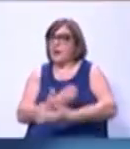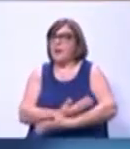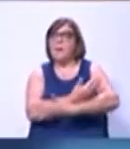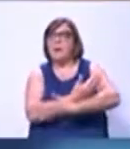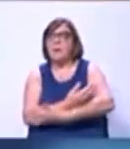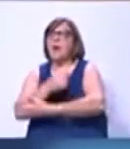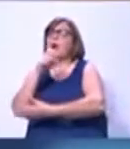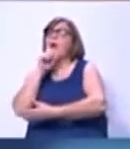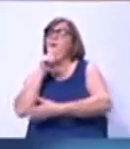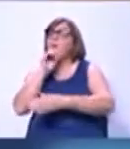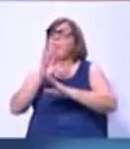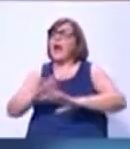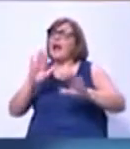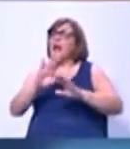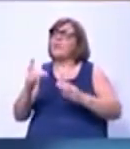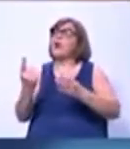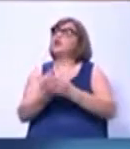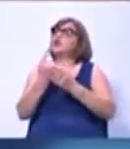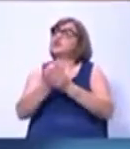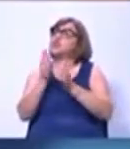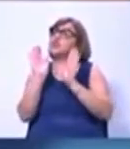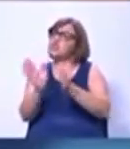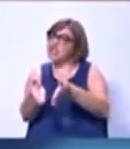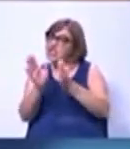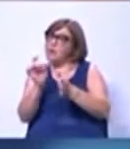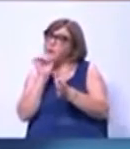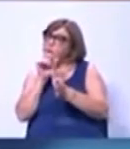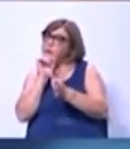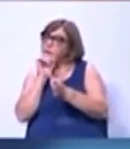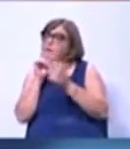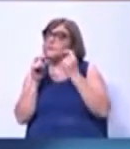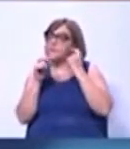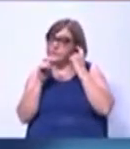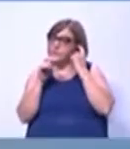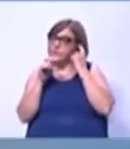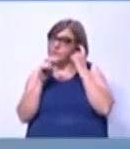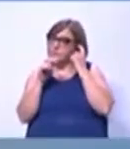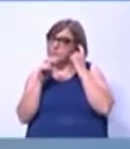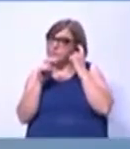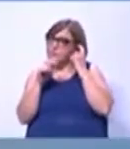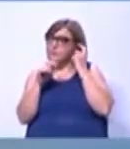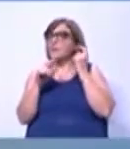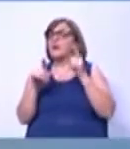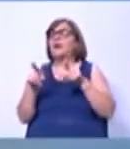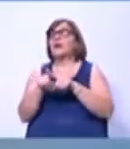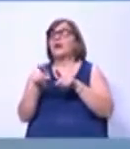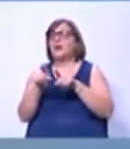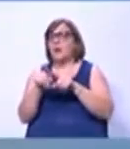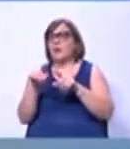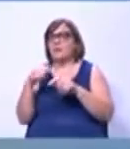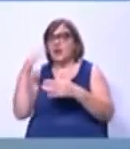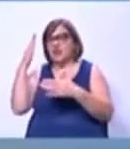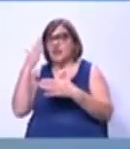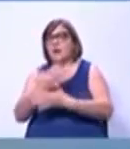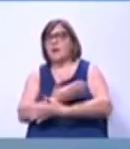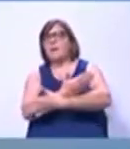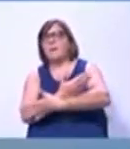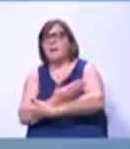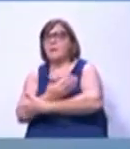são capazes de se acalmarem sozinhos? Já falamos há pouco, mas já agora podemos... É o tal princípio dos treinos do sono, não é? Achar que os